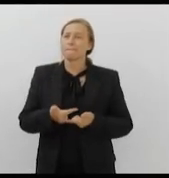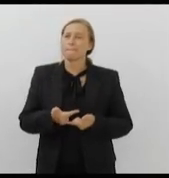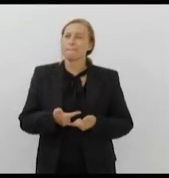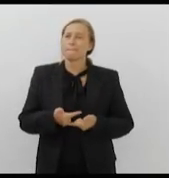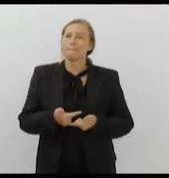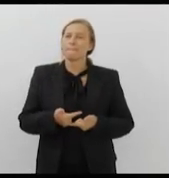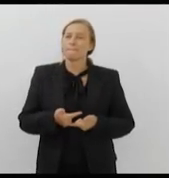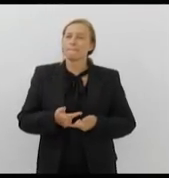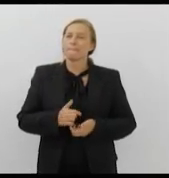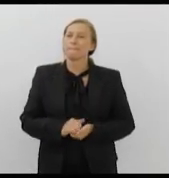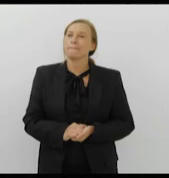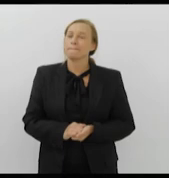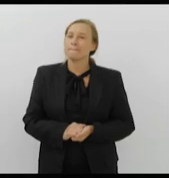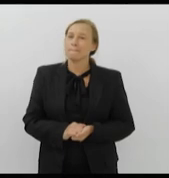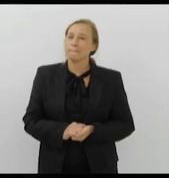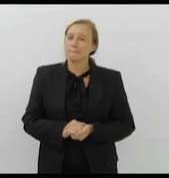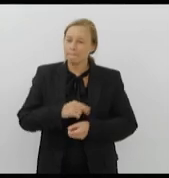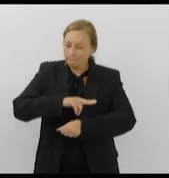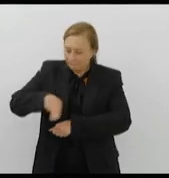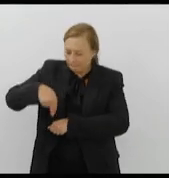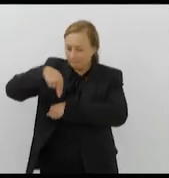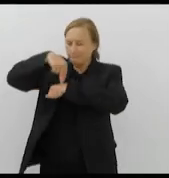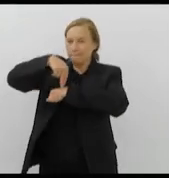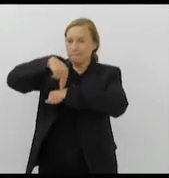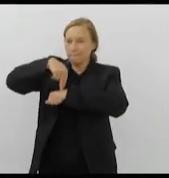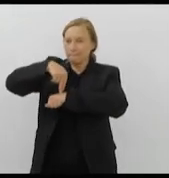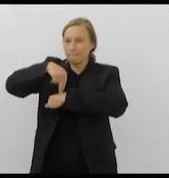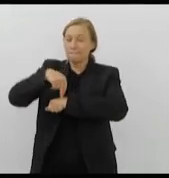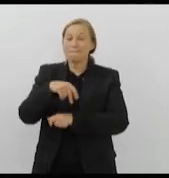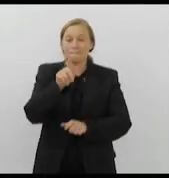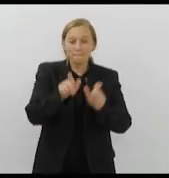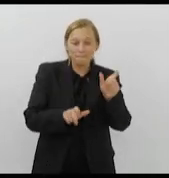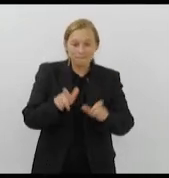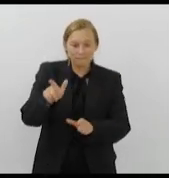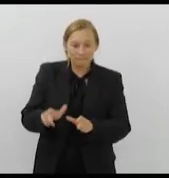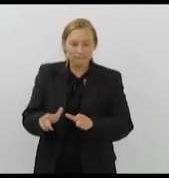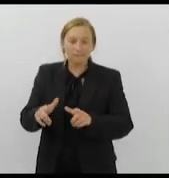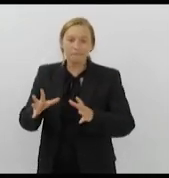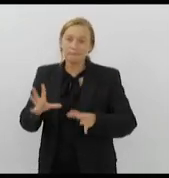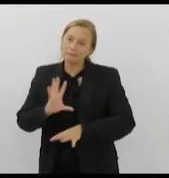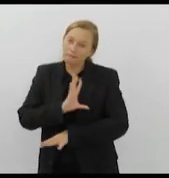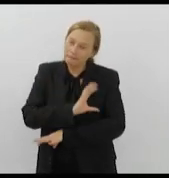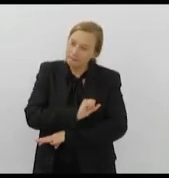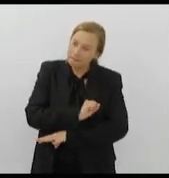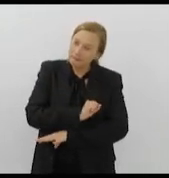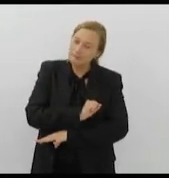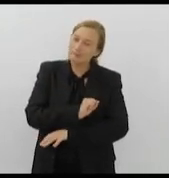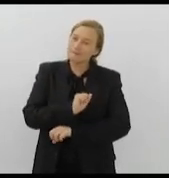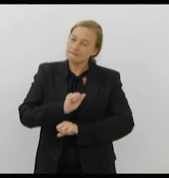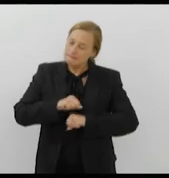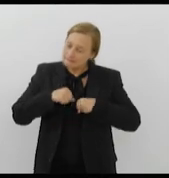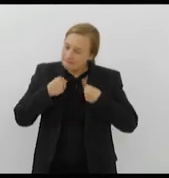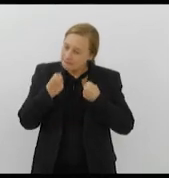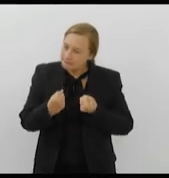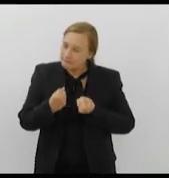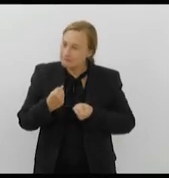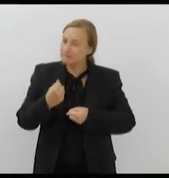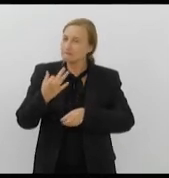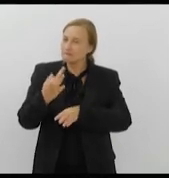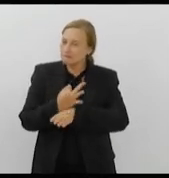alcançar o lugar do pódio desse povo tão generoso, tão espezinhado, que vive com